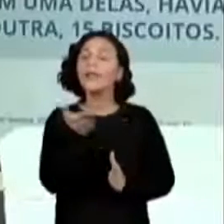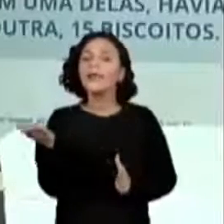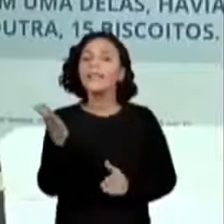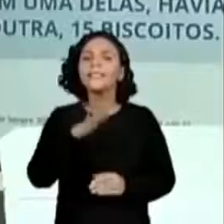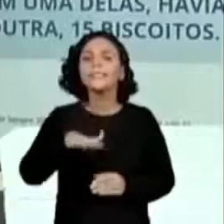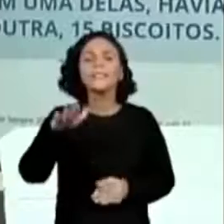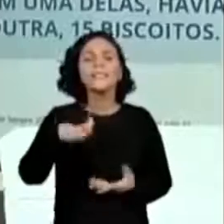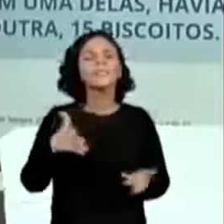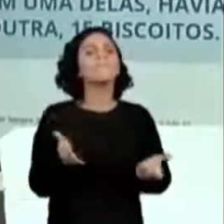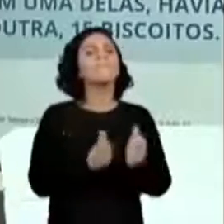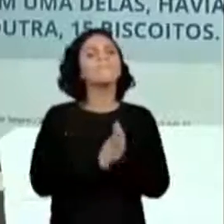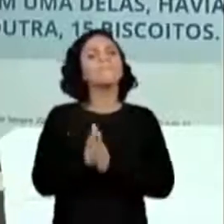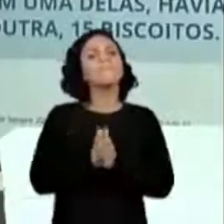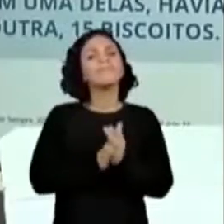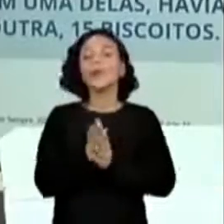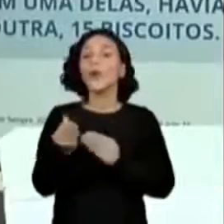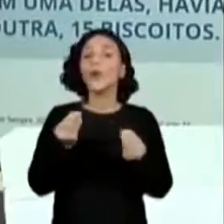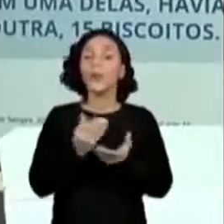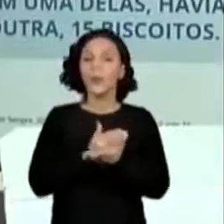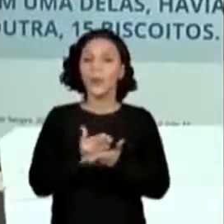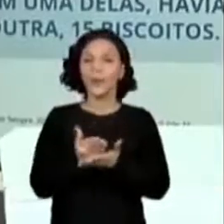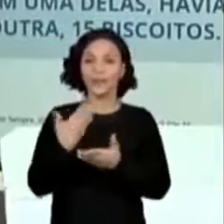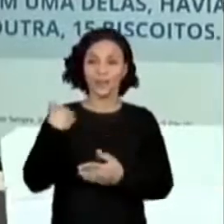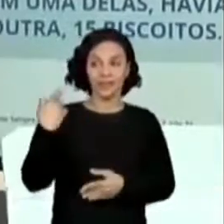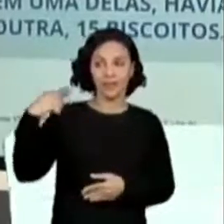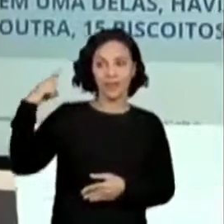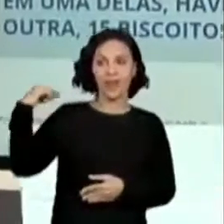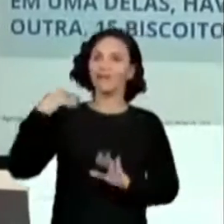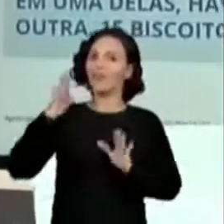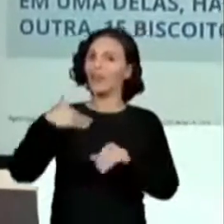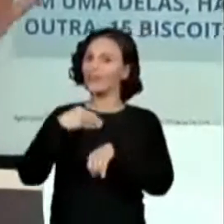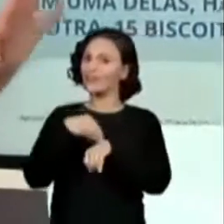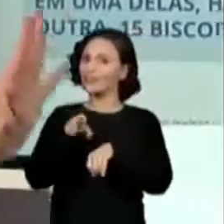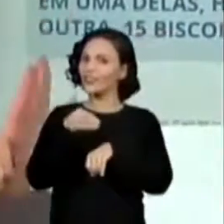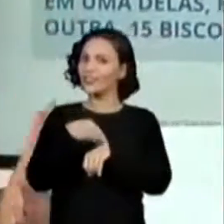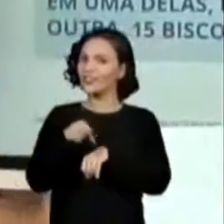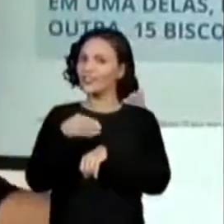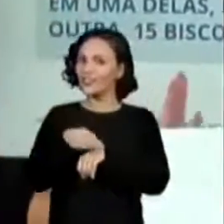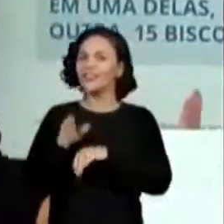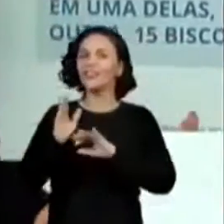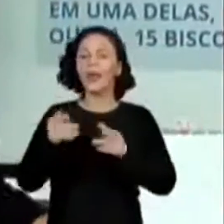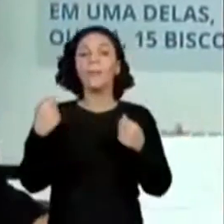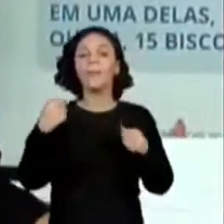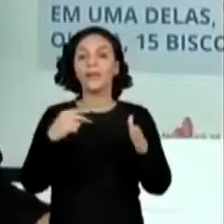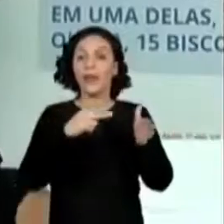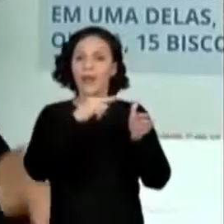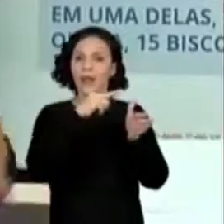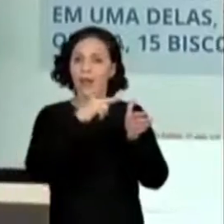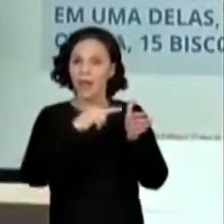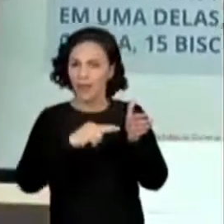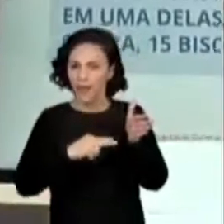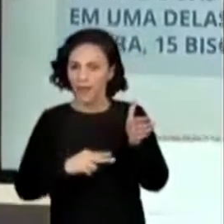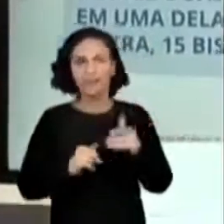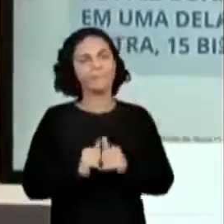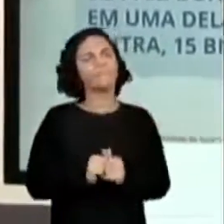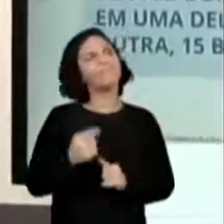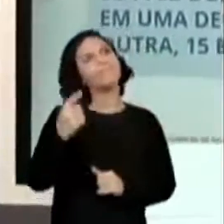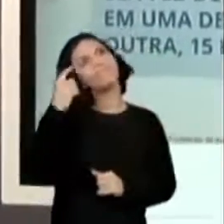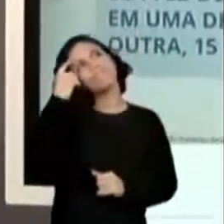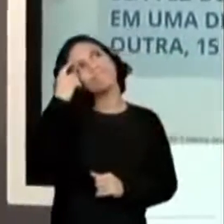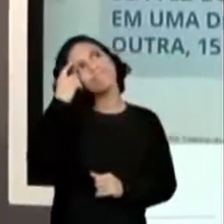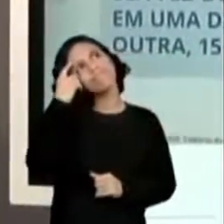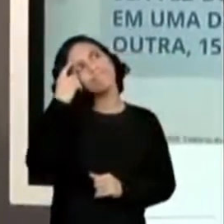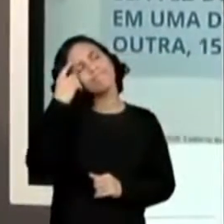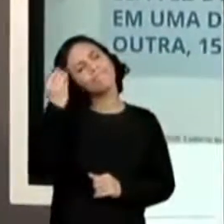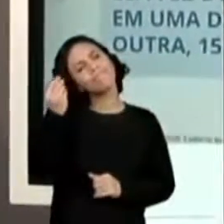é que a gente pode começar? Esses dias aqui eu já dei algumas dicas que a gente tem que ler a situação, pensar no que